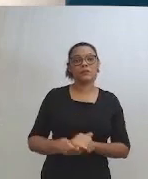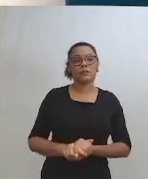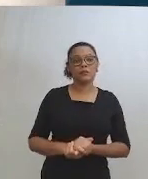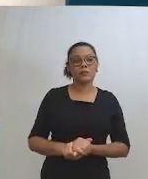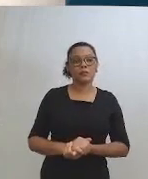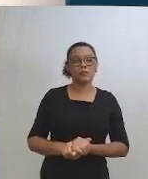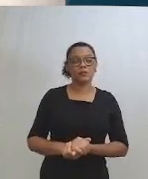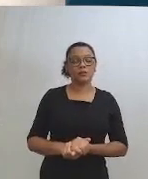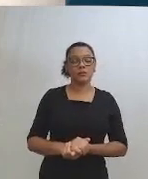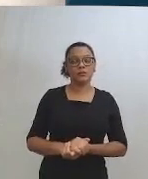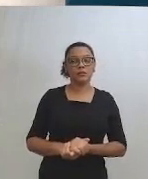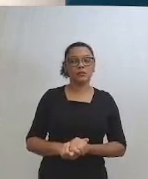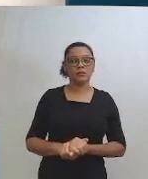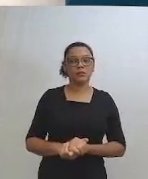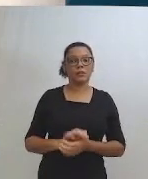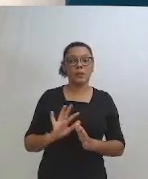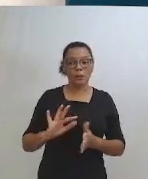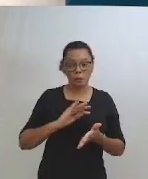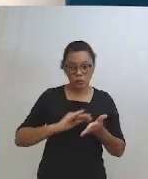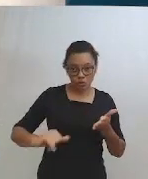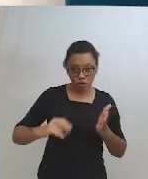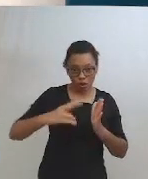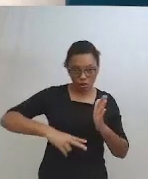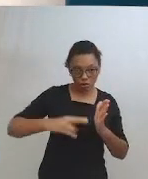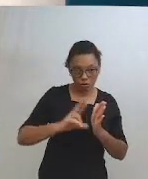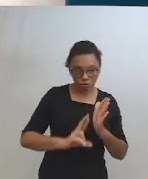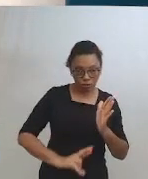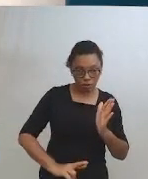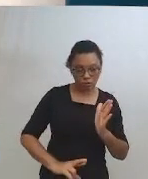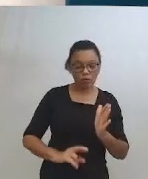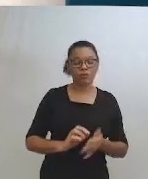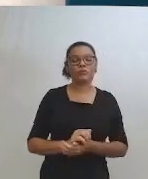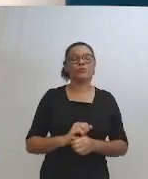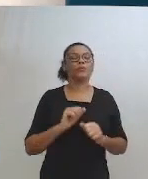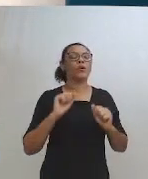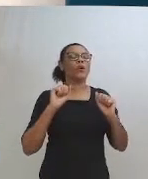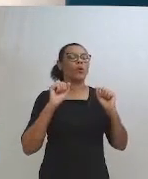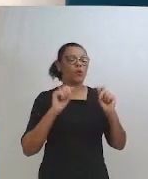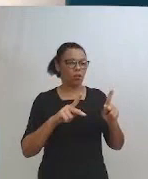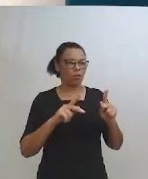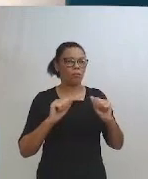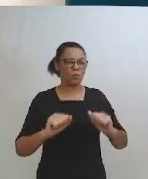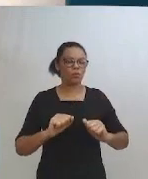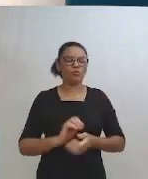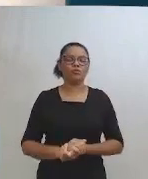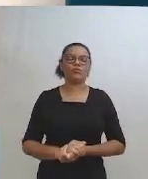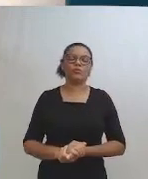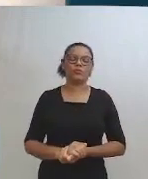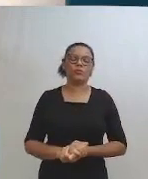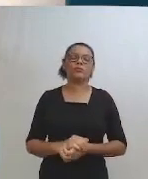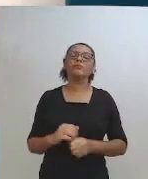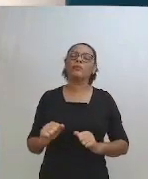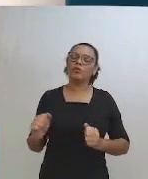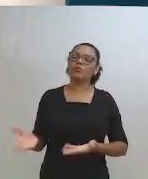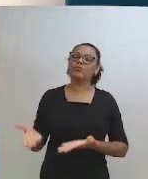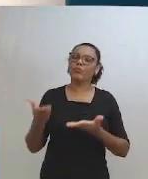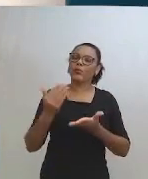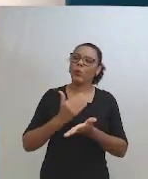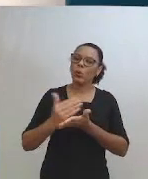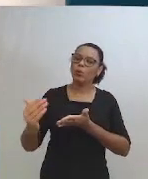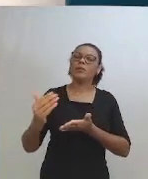Vossa Excelência dispensa a leitura do relatório? Sim, senhor, Excelência. Então, Vossa Excelência tem a palavra pelo prazo regimental.